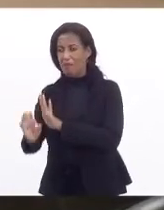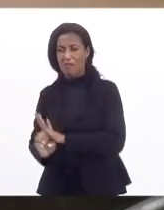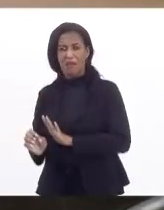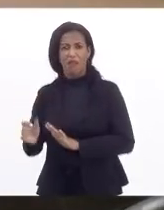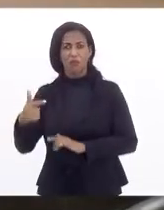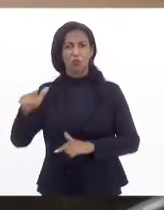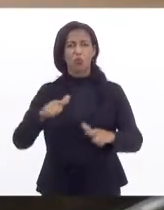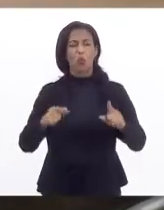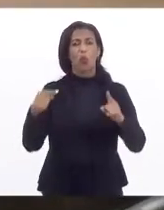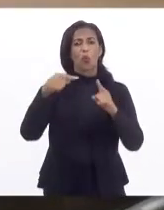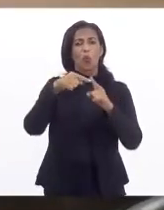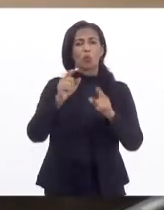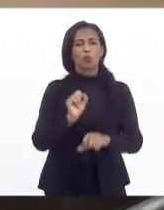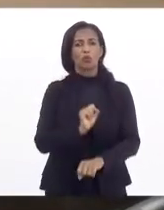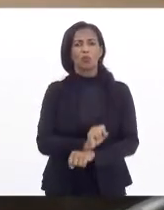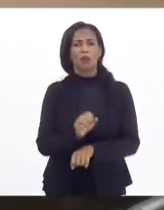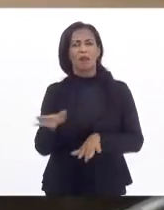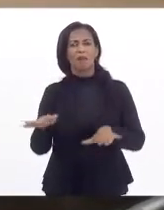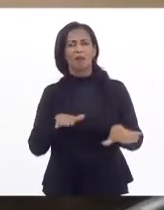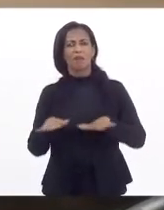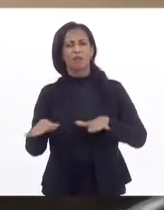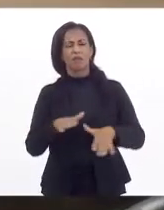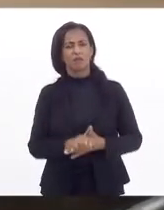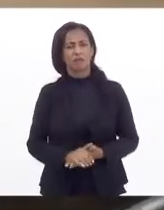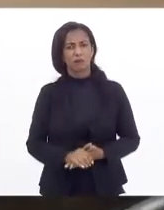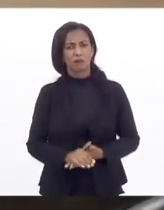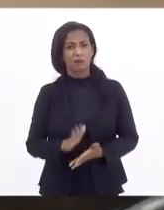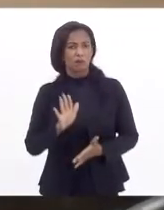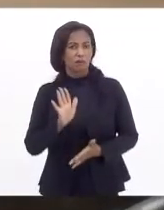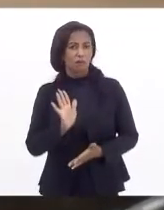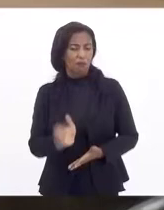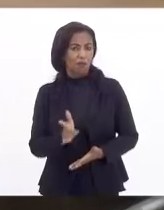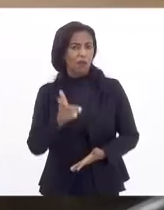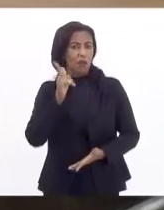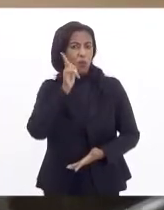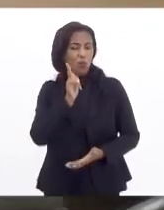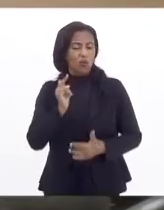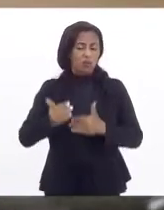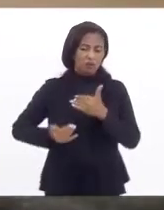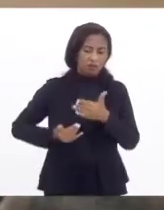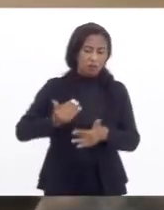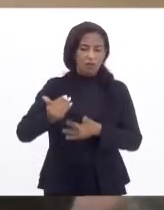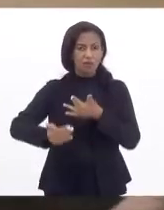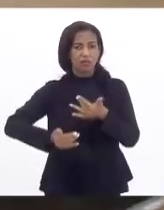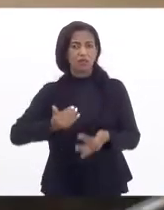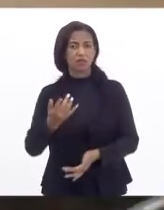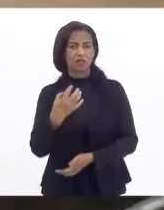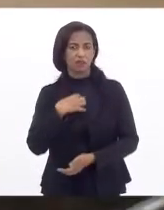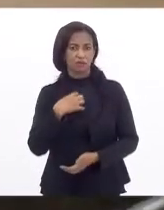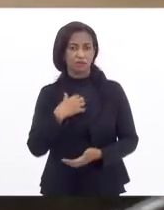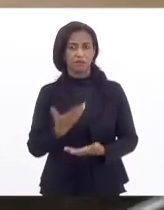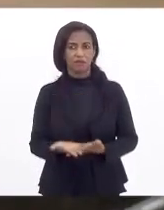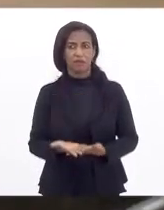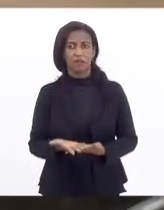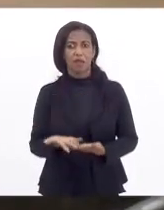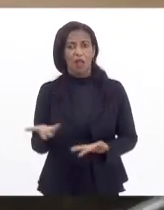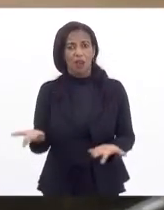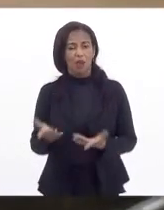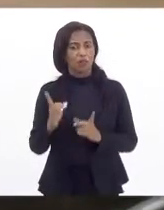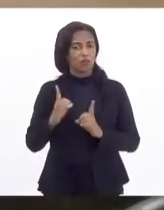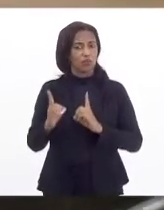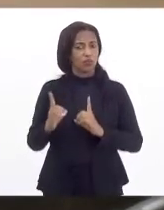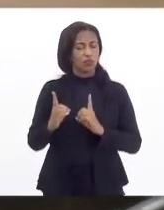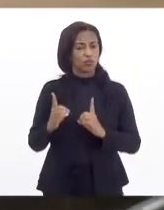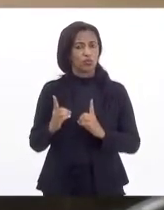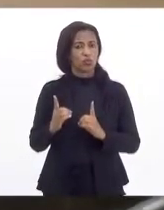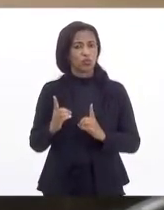com o objetivo de paralisar a tramitação. Mas a gente conseguiu avançar nesse sentido. A gente agora faz a disputa política, faz